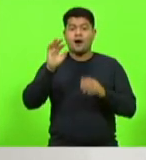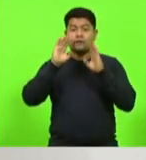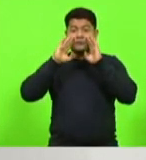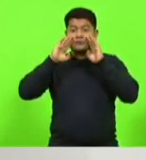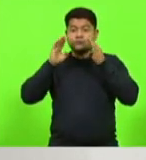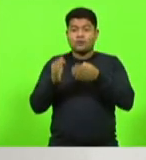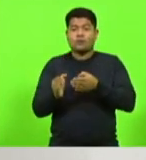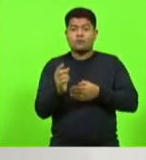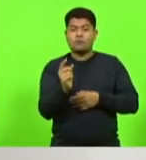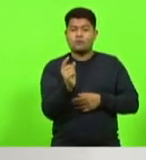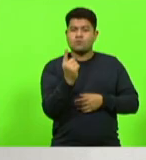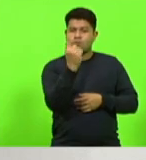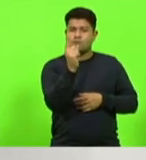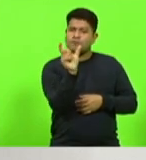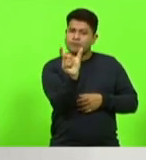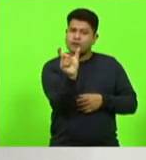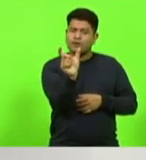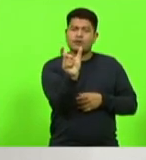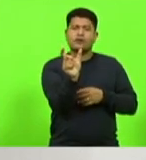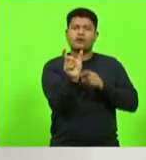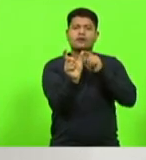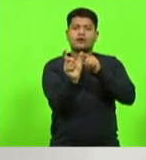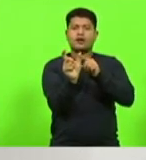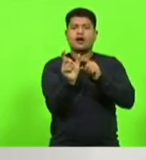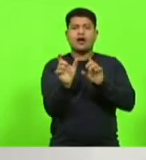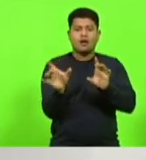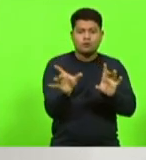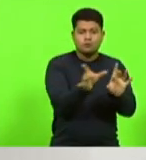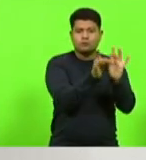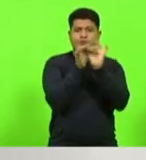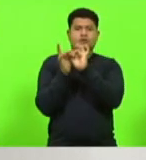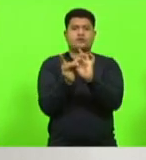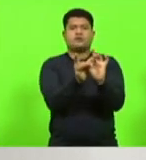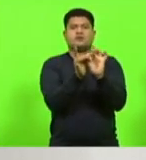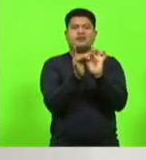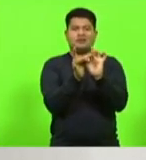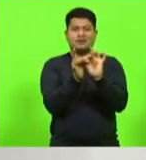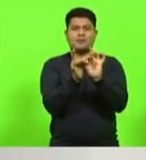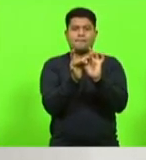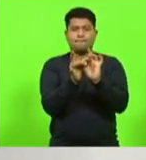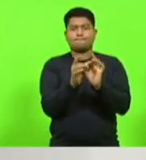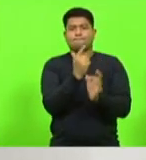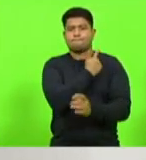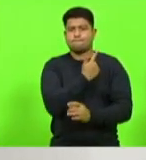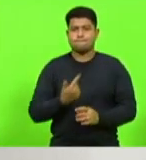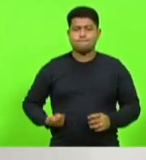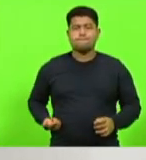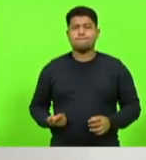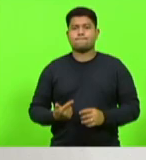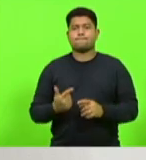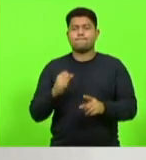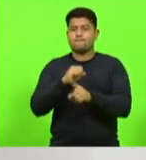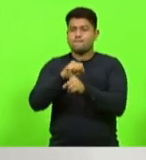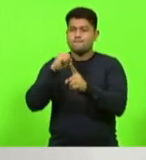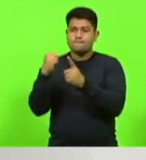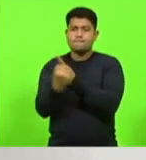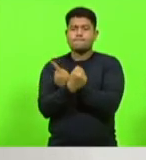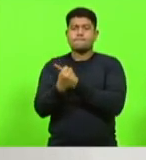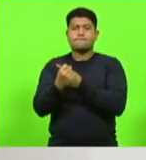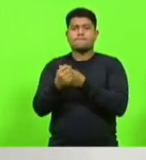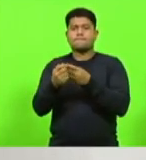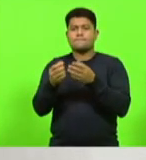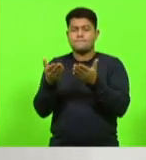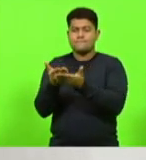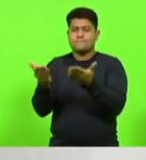palavra única, na união de esforços, governo, sociedade civil organizada e, acima de